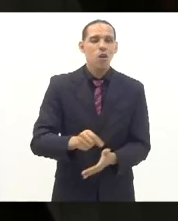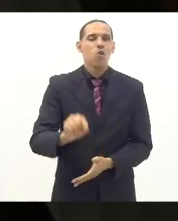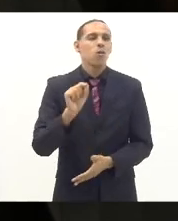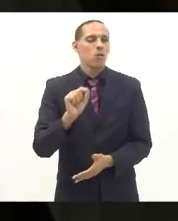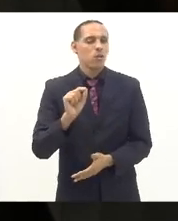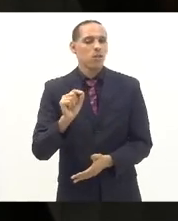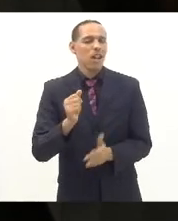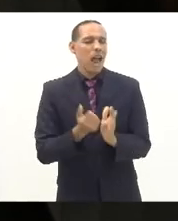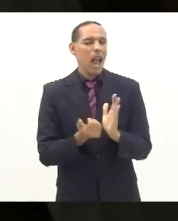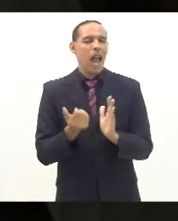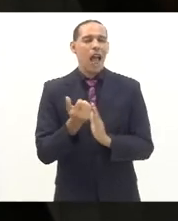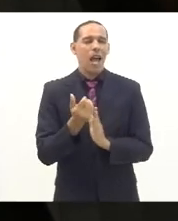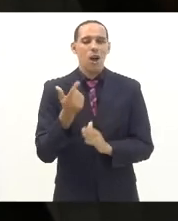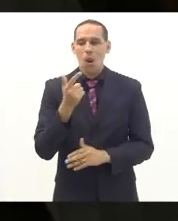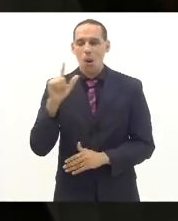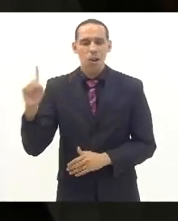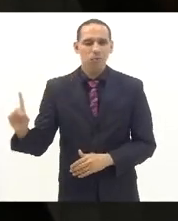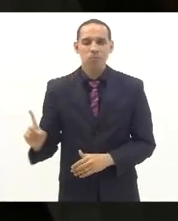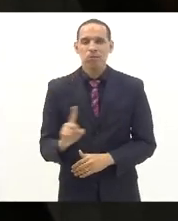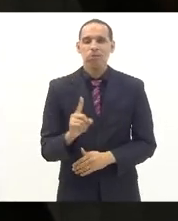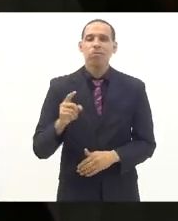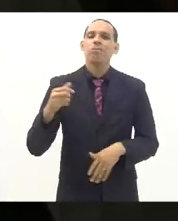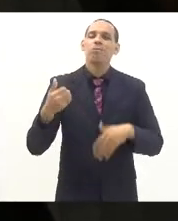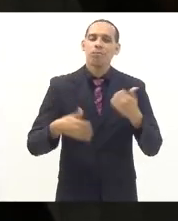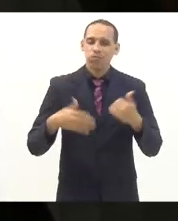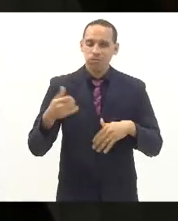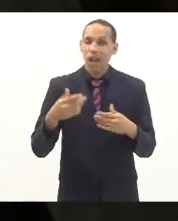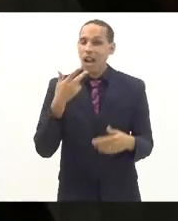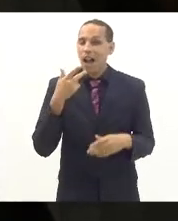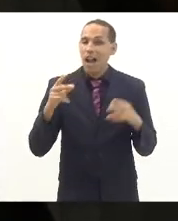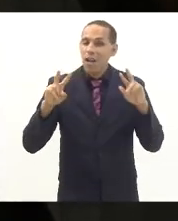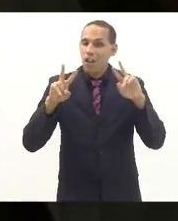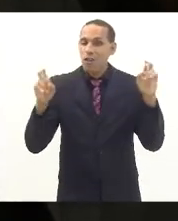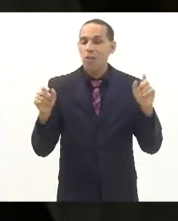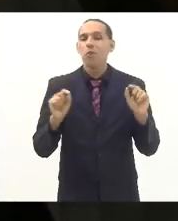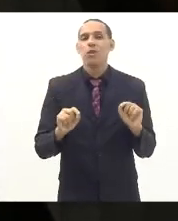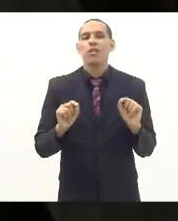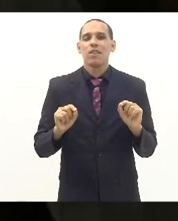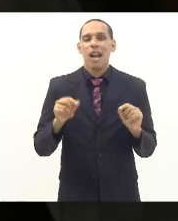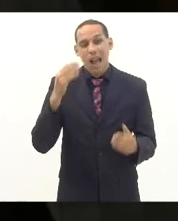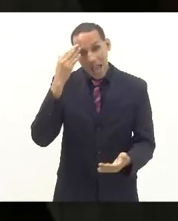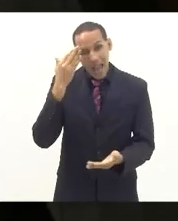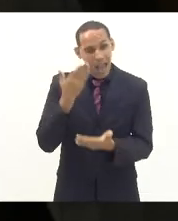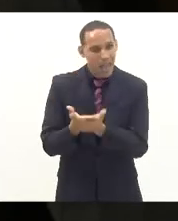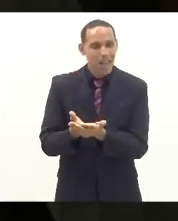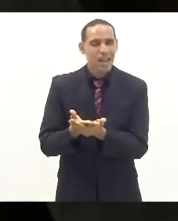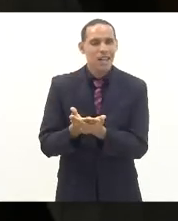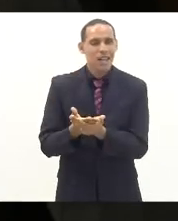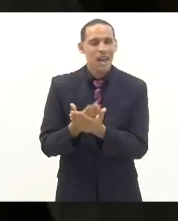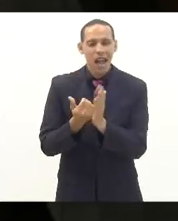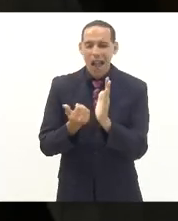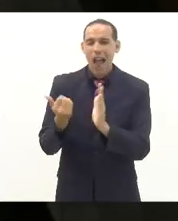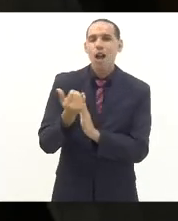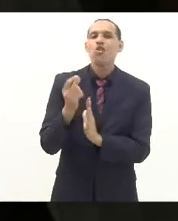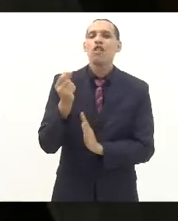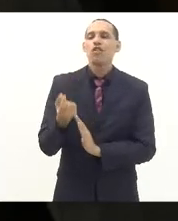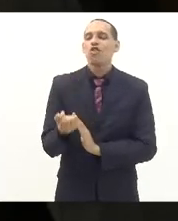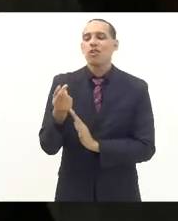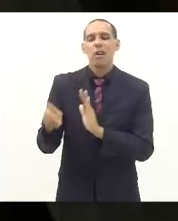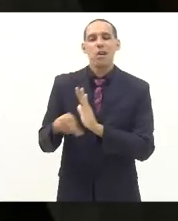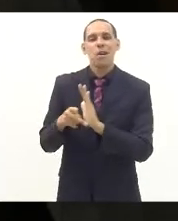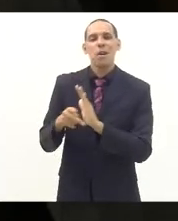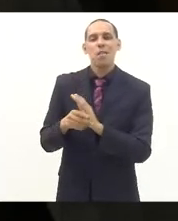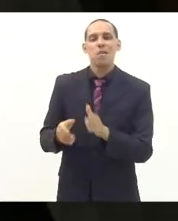alta outros oradores que subiram à Tribuna fizeram menção Esse aspecto aposta ainda é muito alta das receitas do petróleo